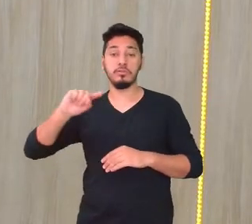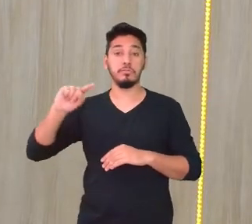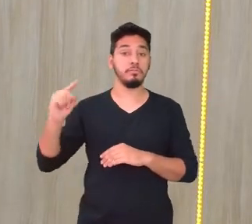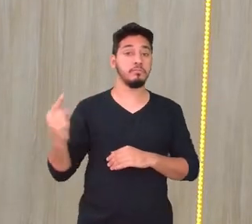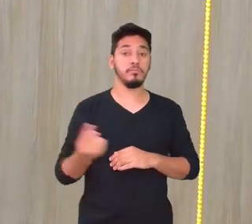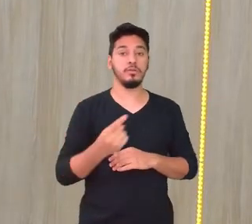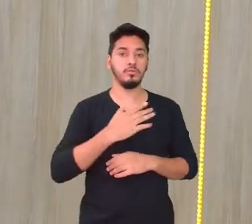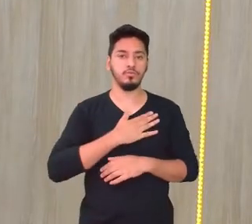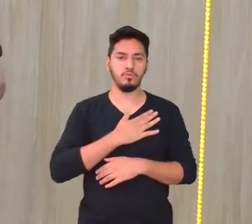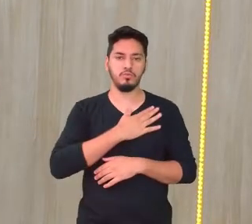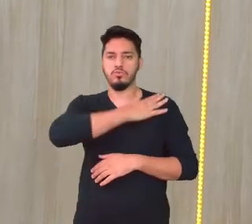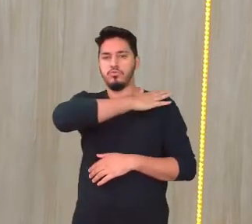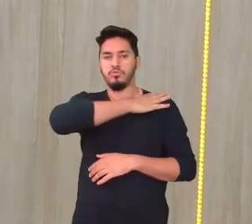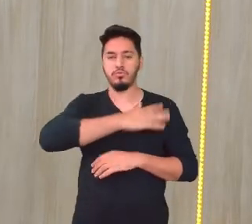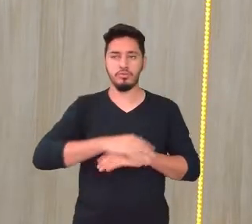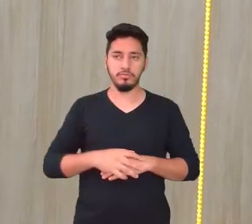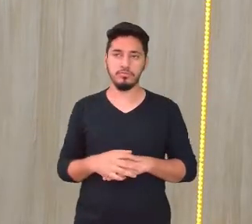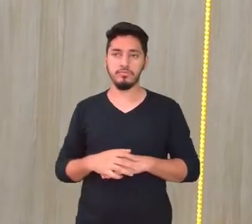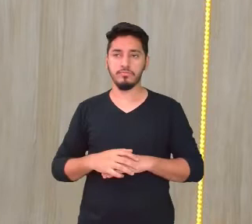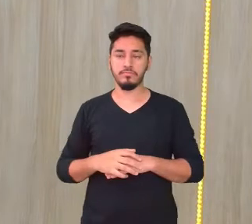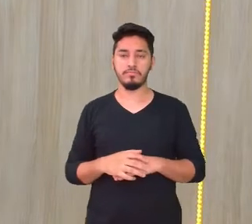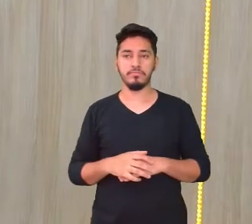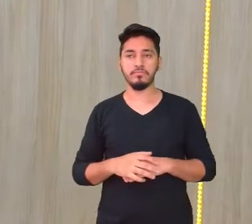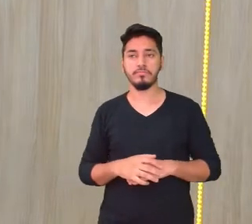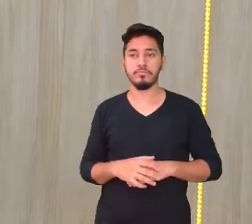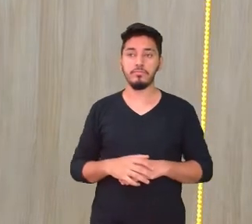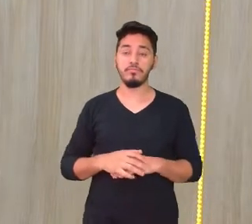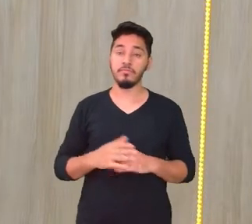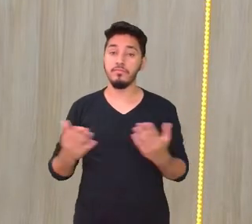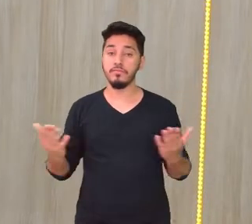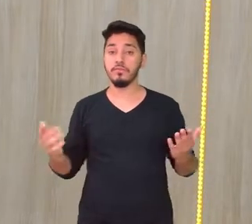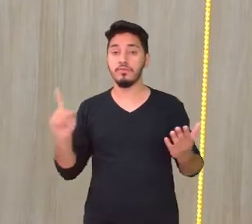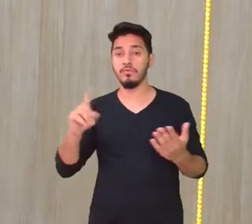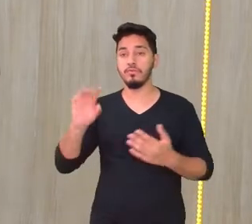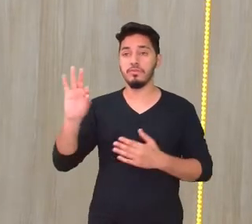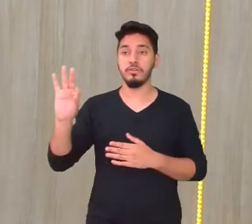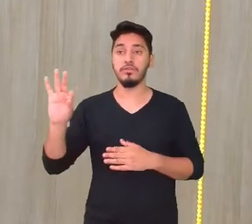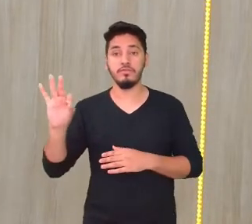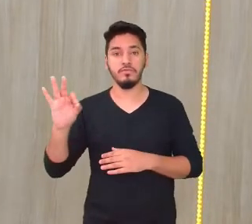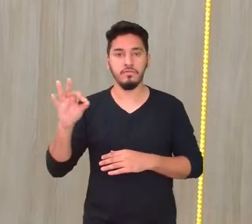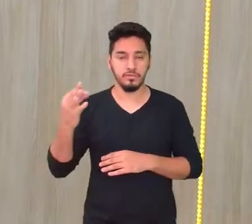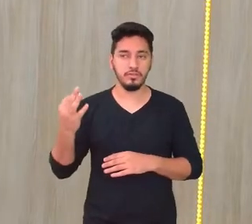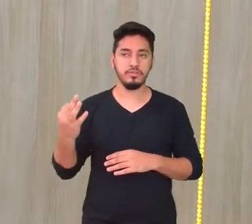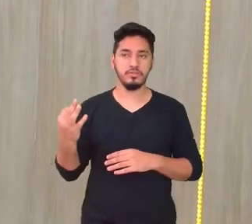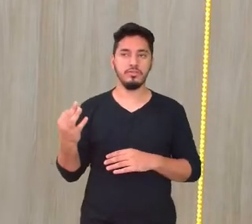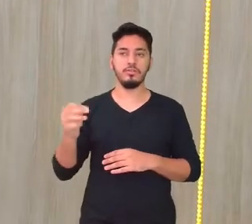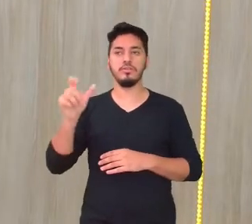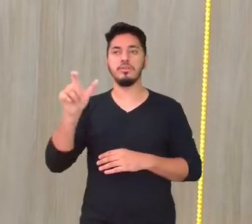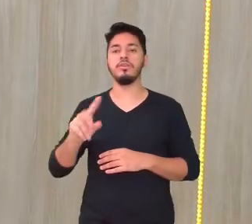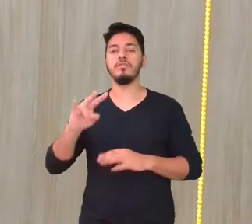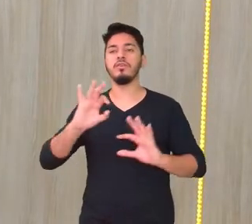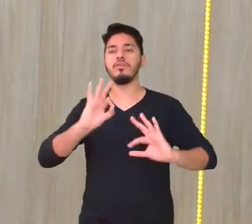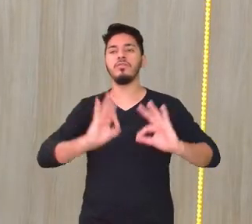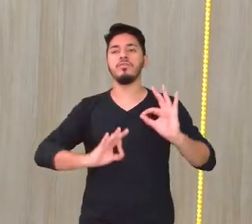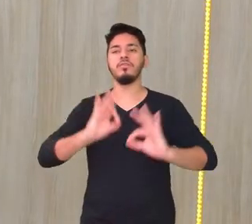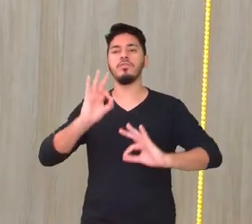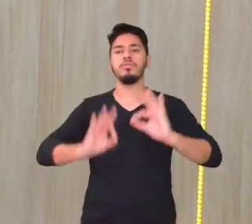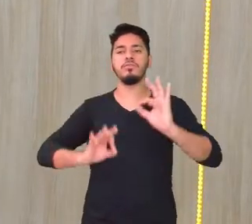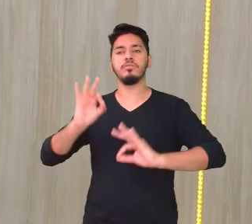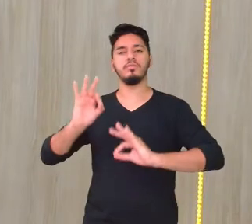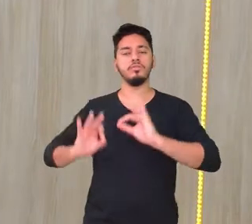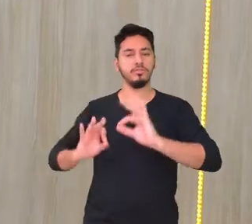mil soldados, né? Então, nesse sentido, com a França dominada, quem vai